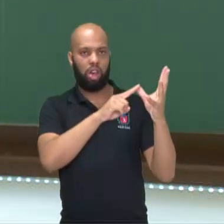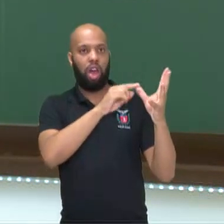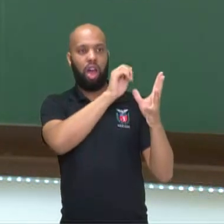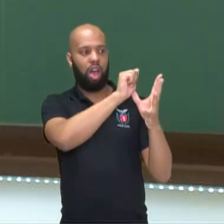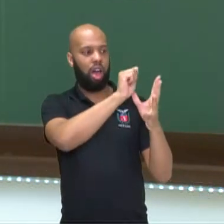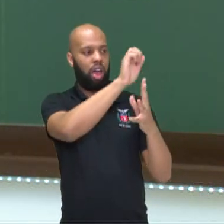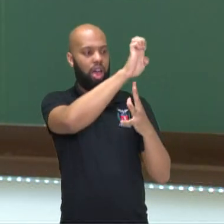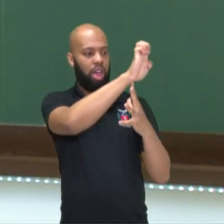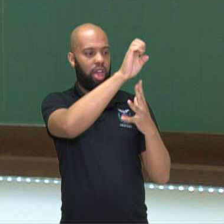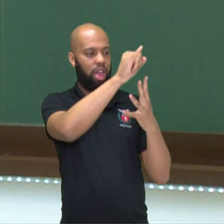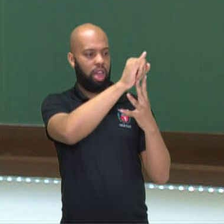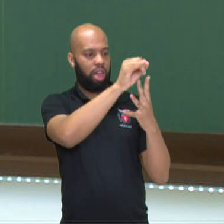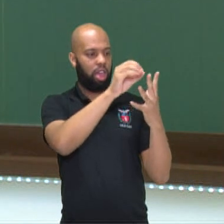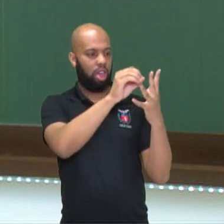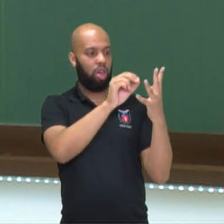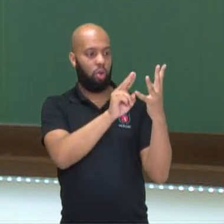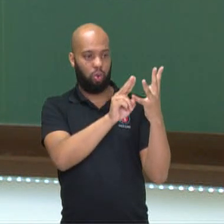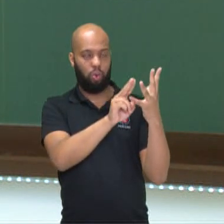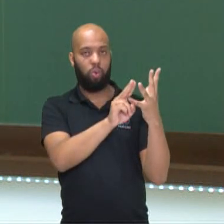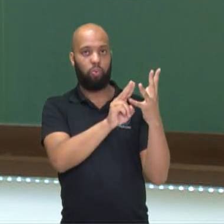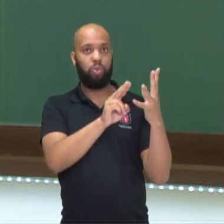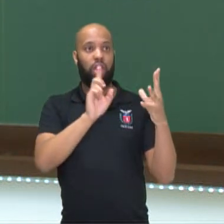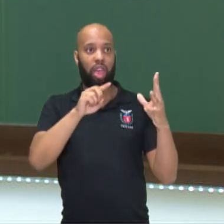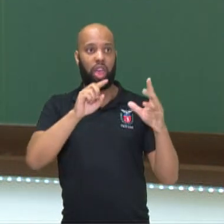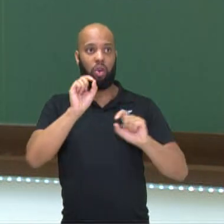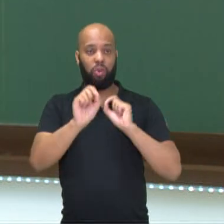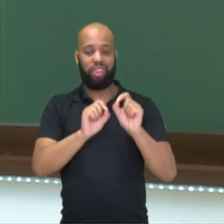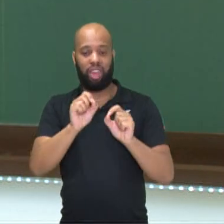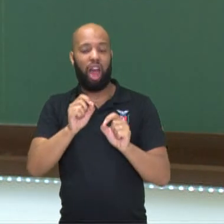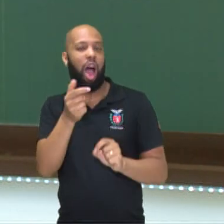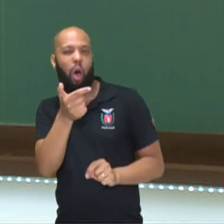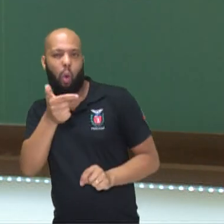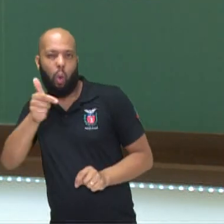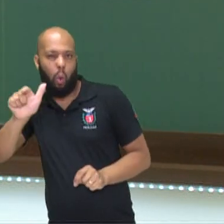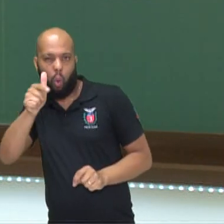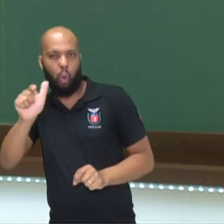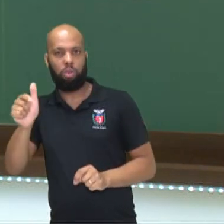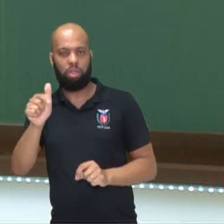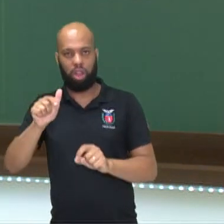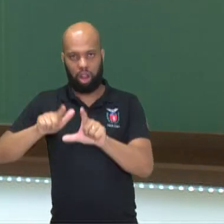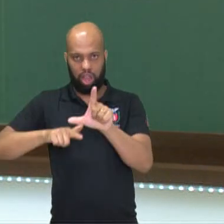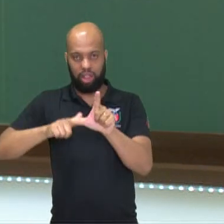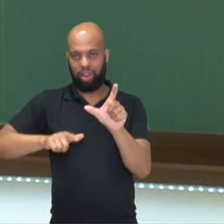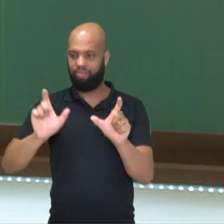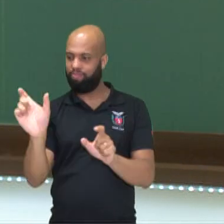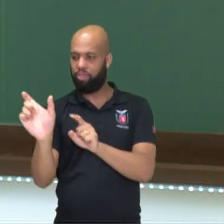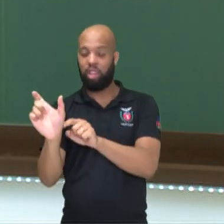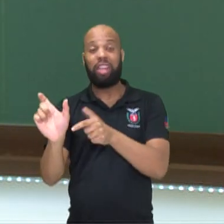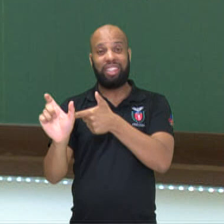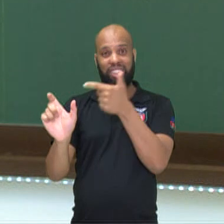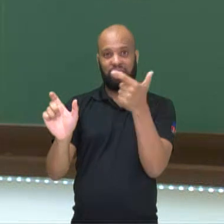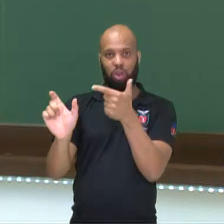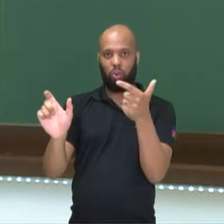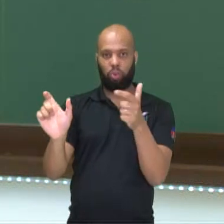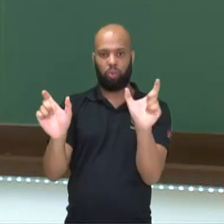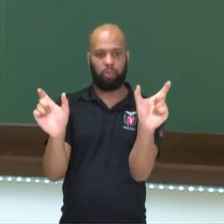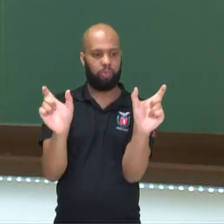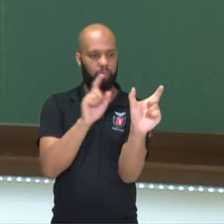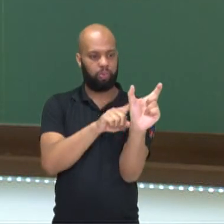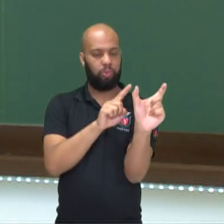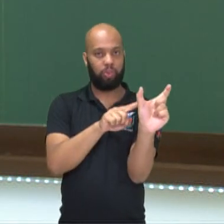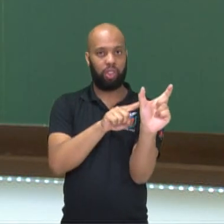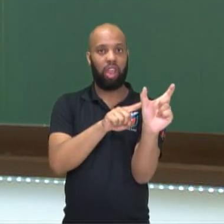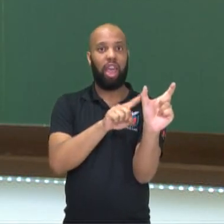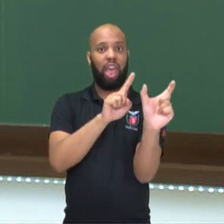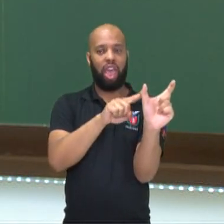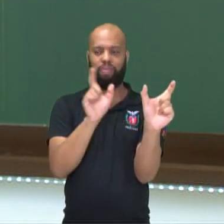em vogal. E a letra inicial do segundo elemento for uma vogal igual à do prefixo,